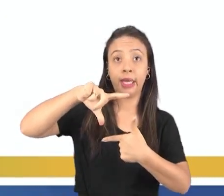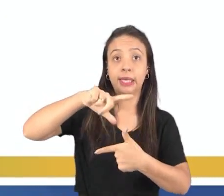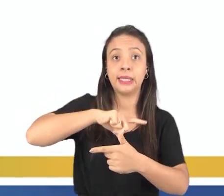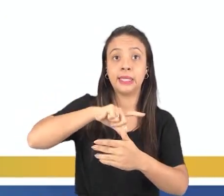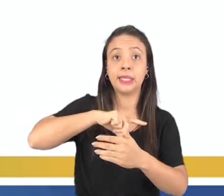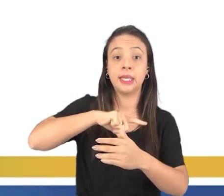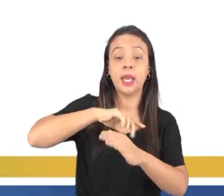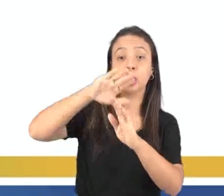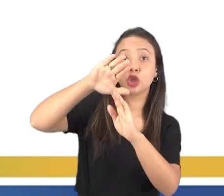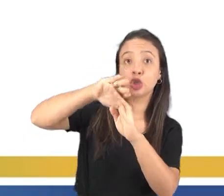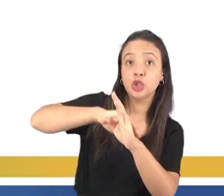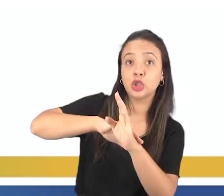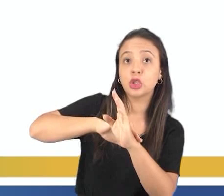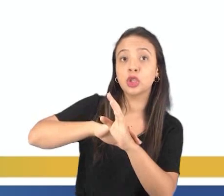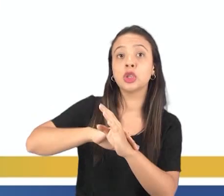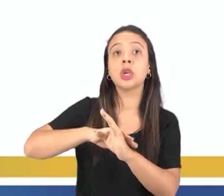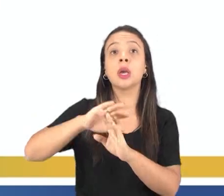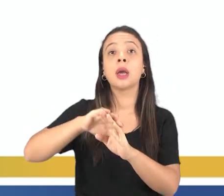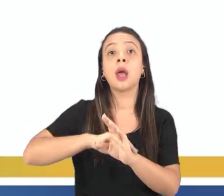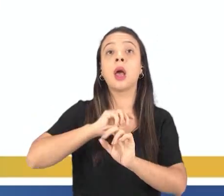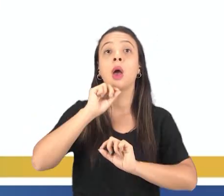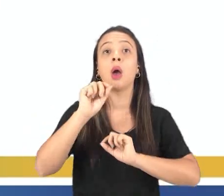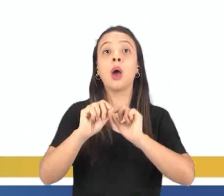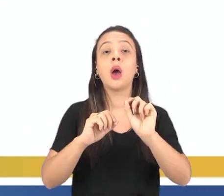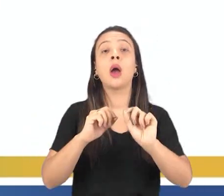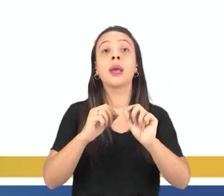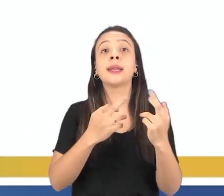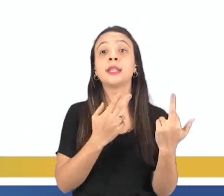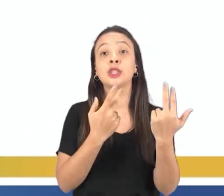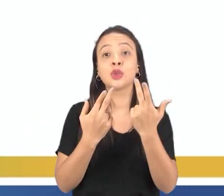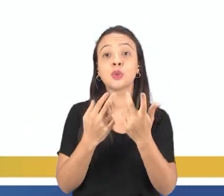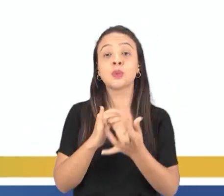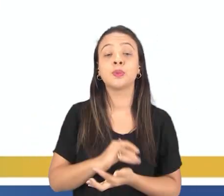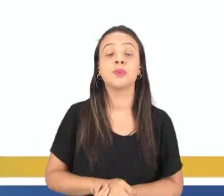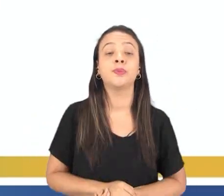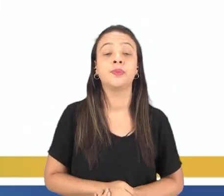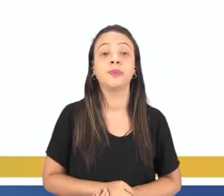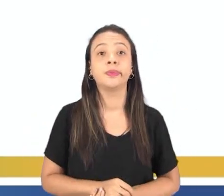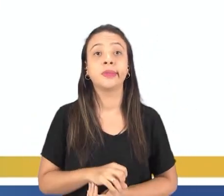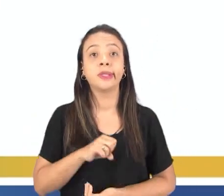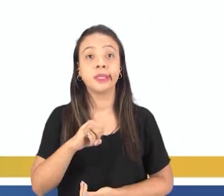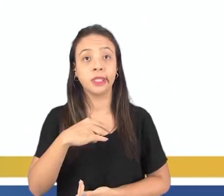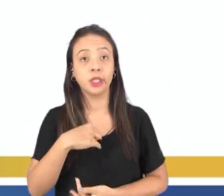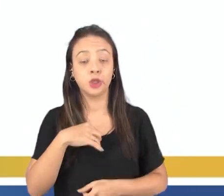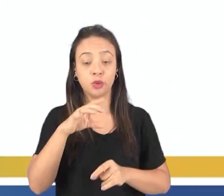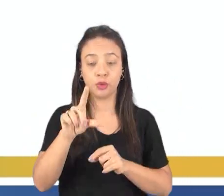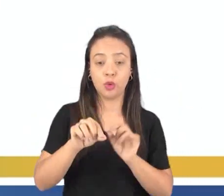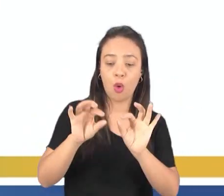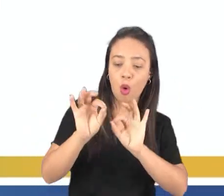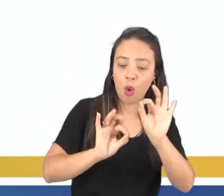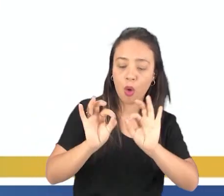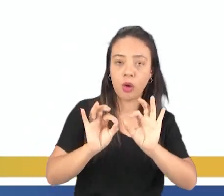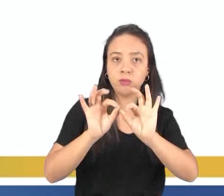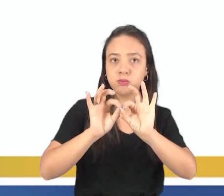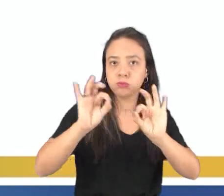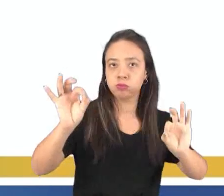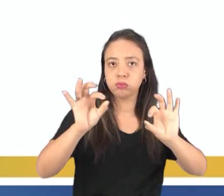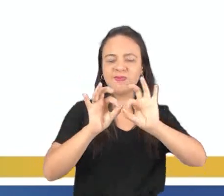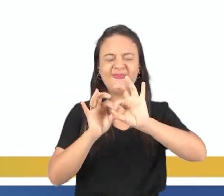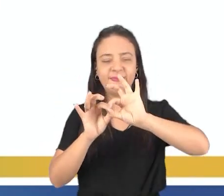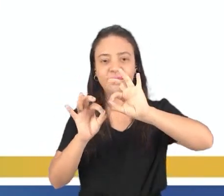diagonais congruentes Ou seja quando a gente traça e diagonais do retângulo